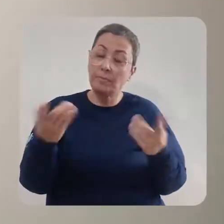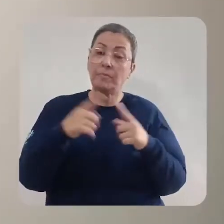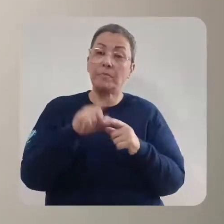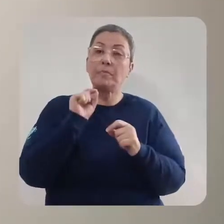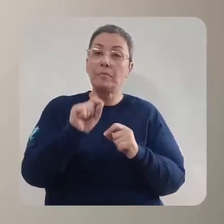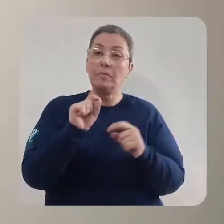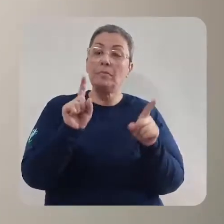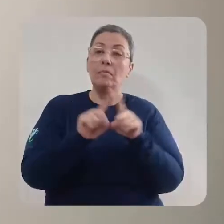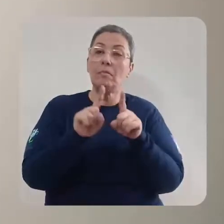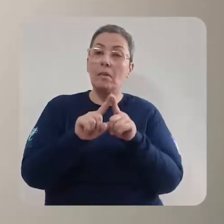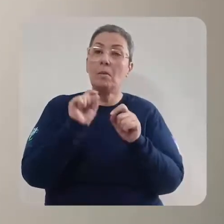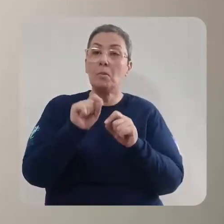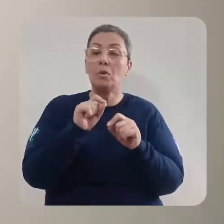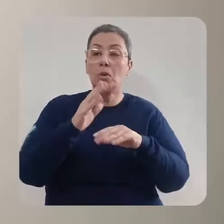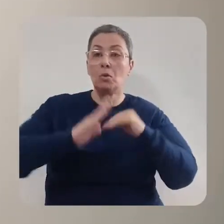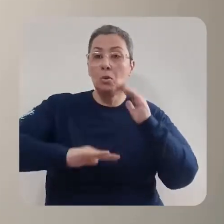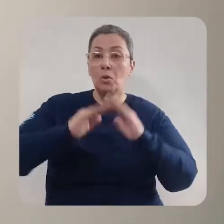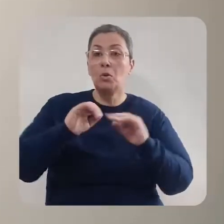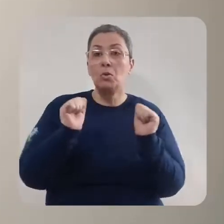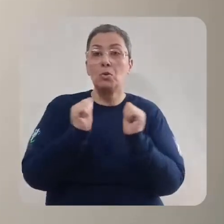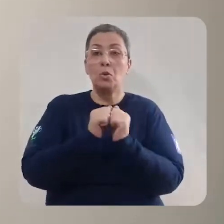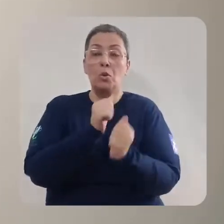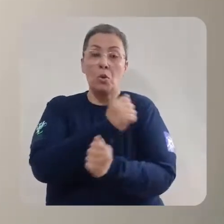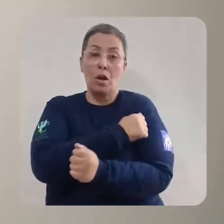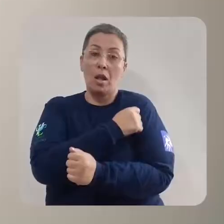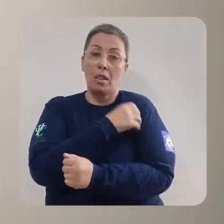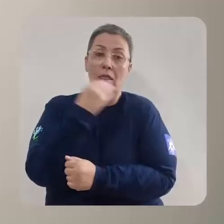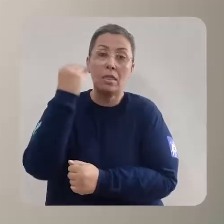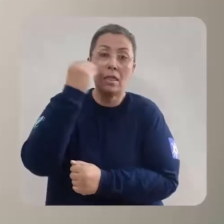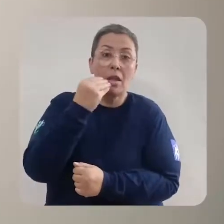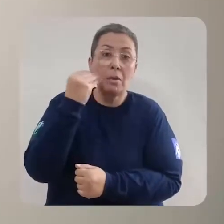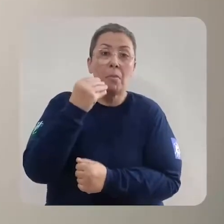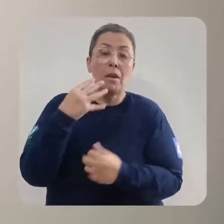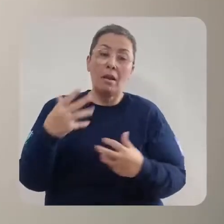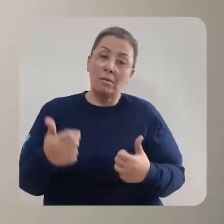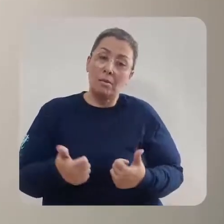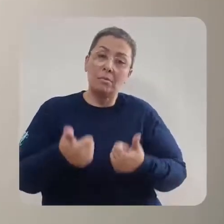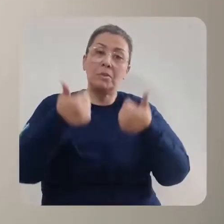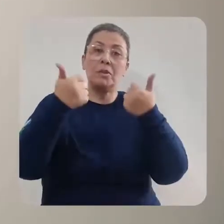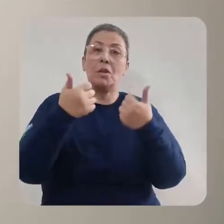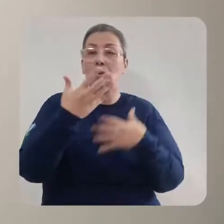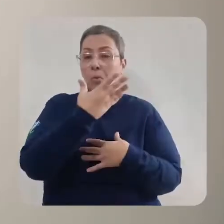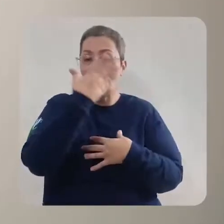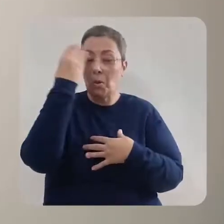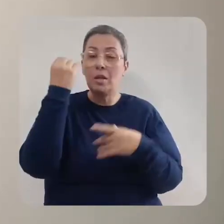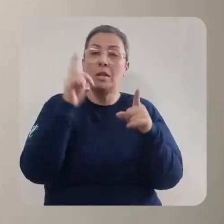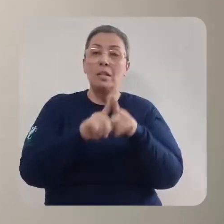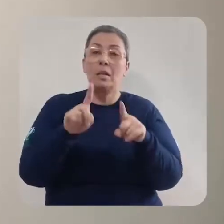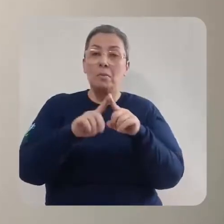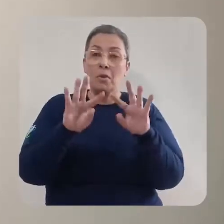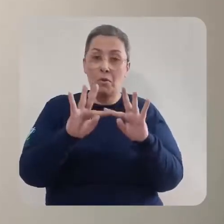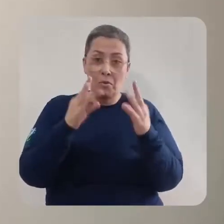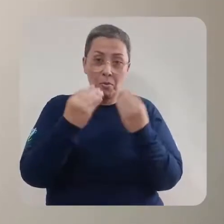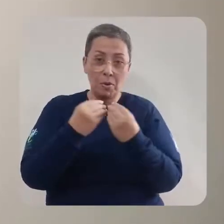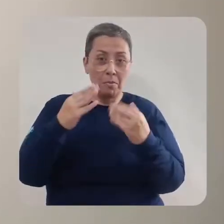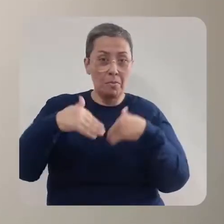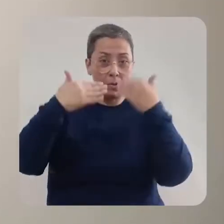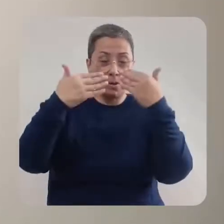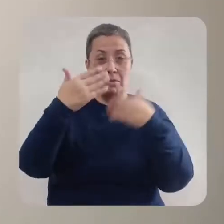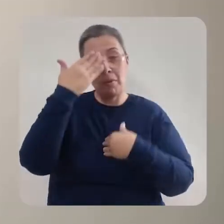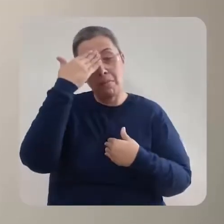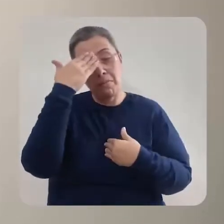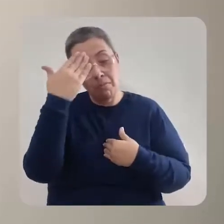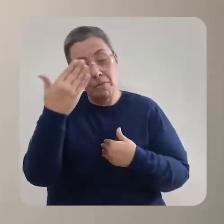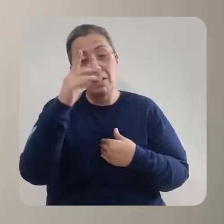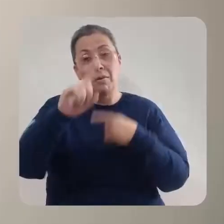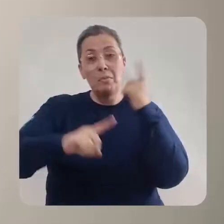você e que você possa realizar aí com seus educandos experiências exitosas, não se esquecendo também da família nesse processo.